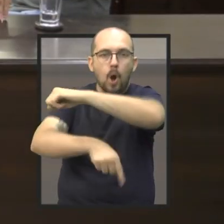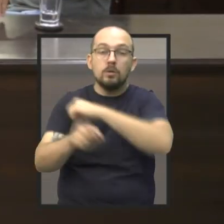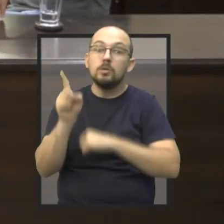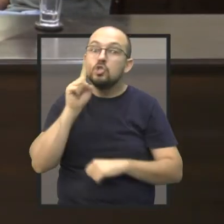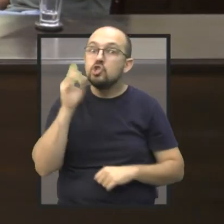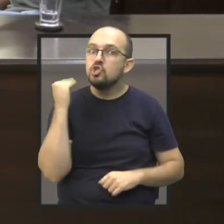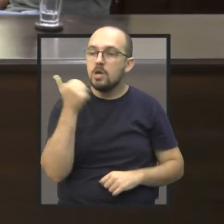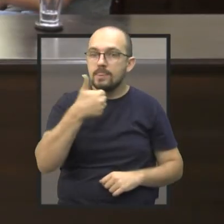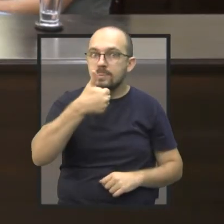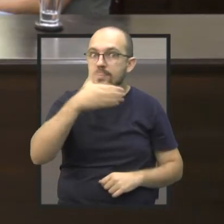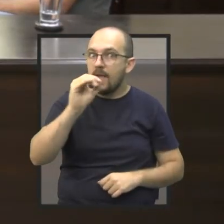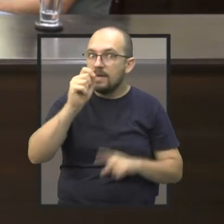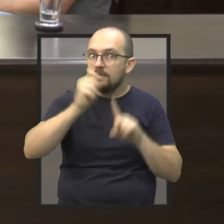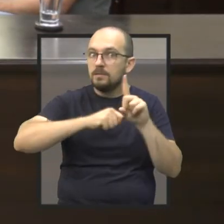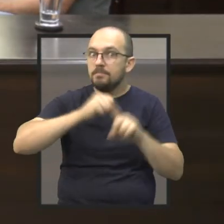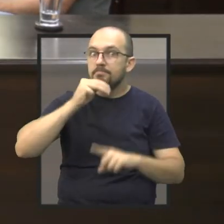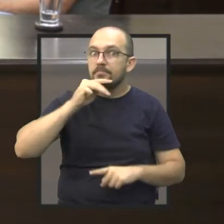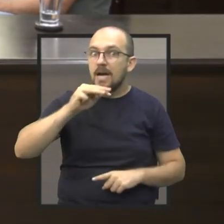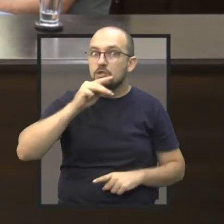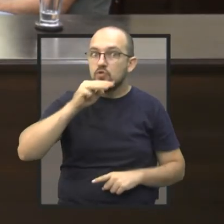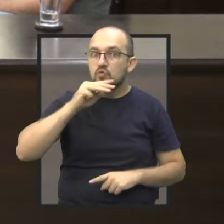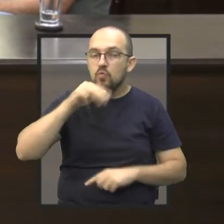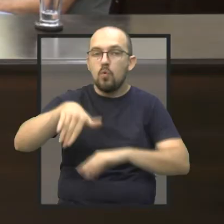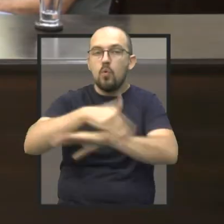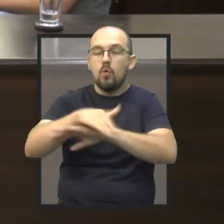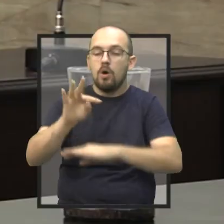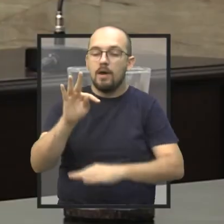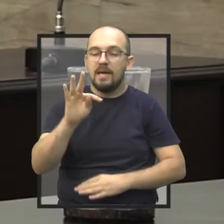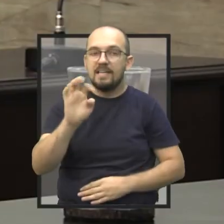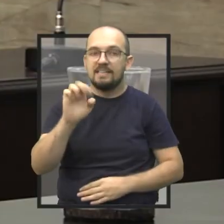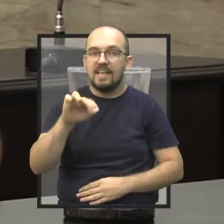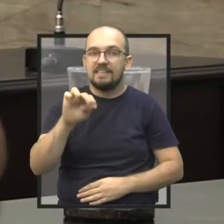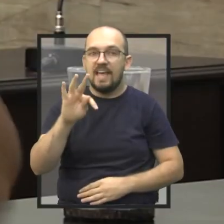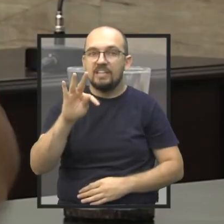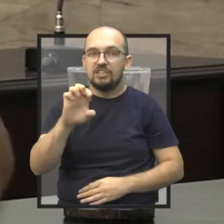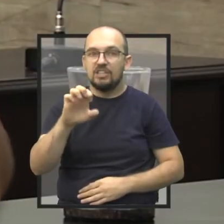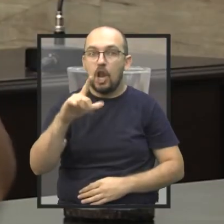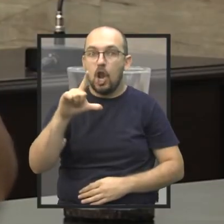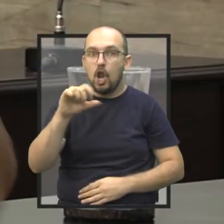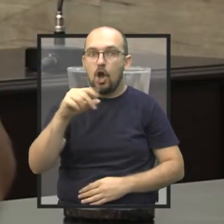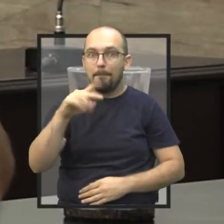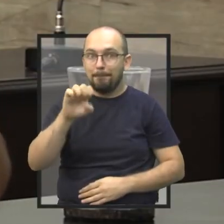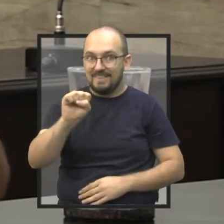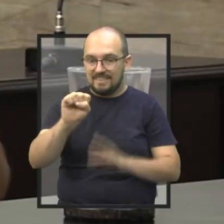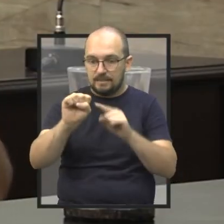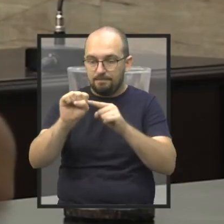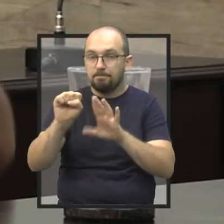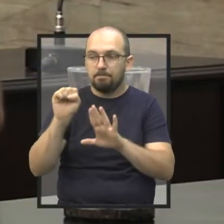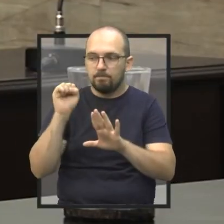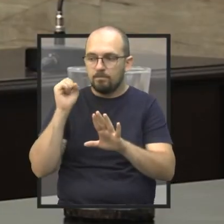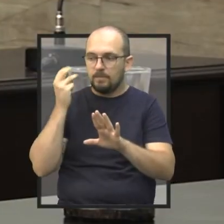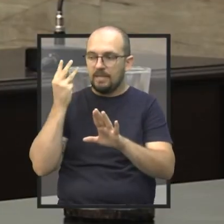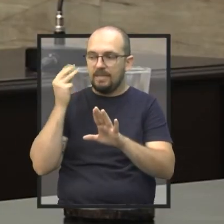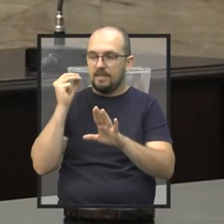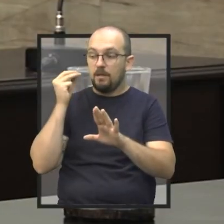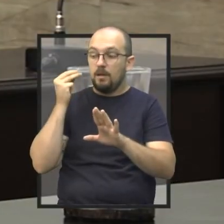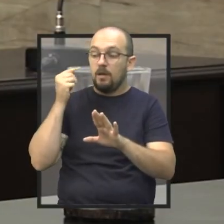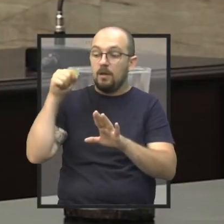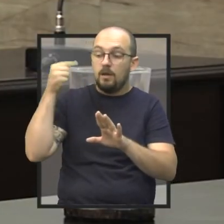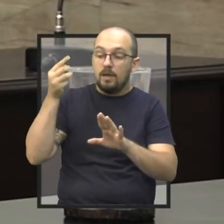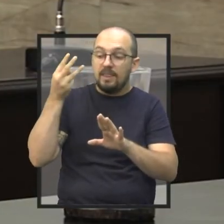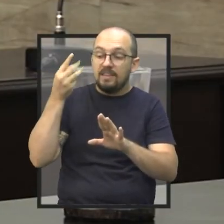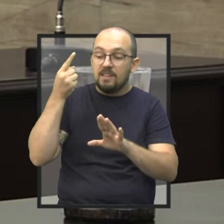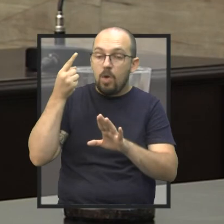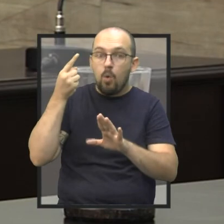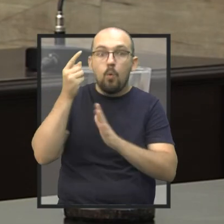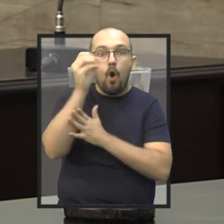dia 10 de março nós tivemos esse problema aí na Tenente Lopes. Só que no dia 31 de janeiro nós apresentamos esse ofício